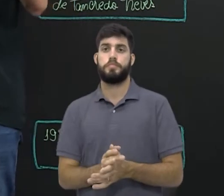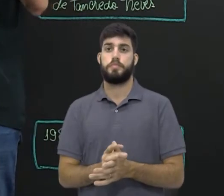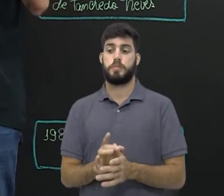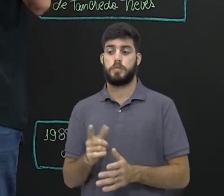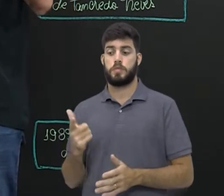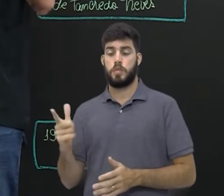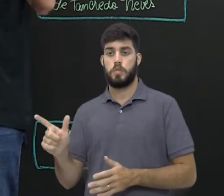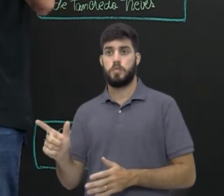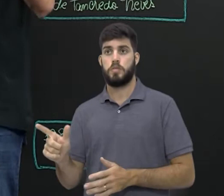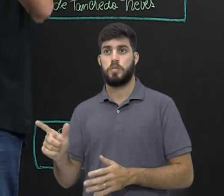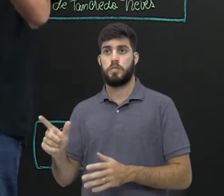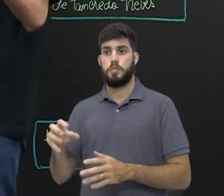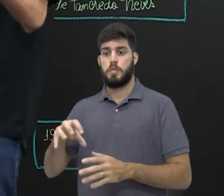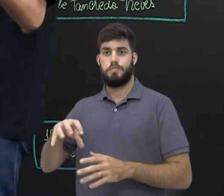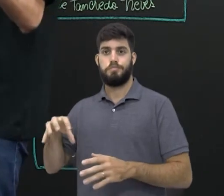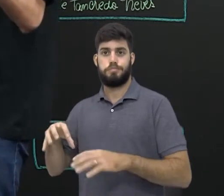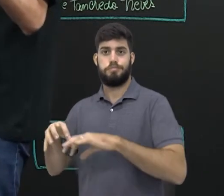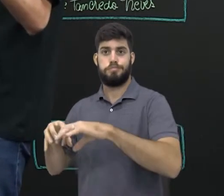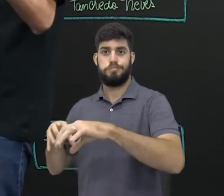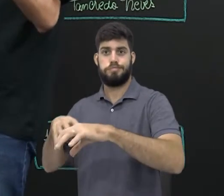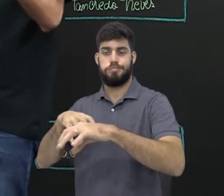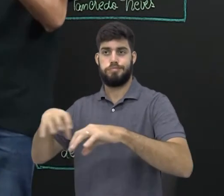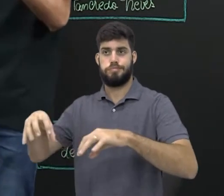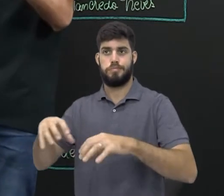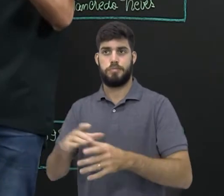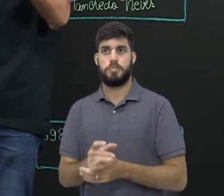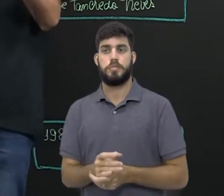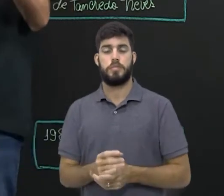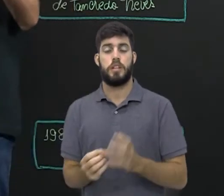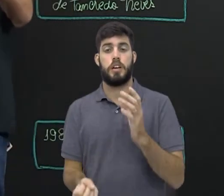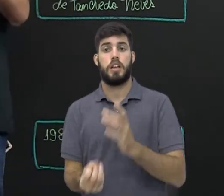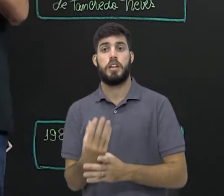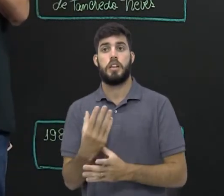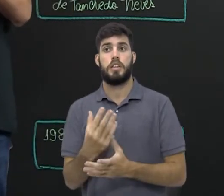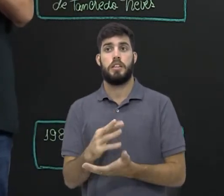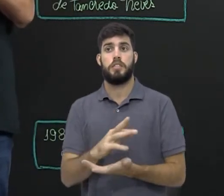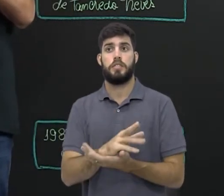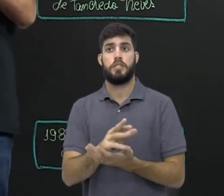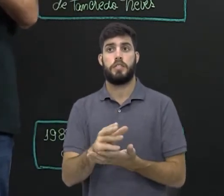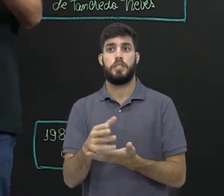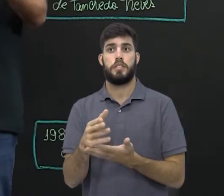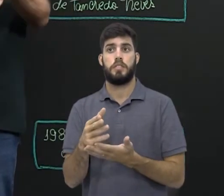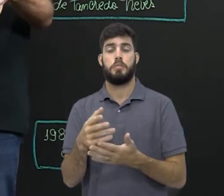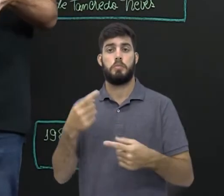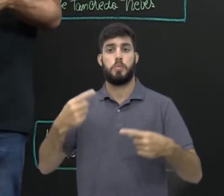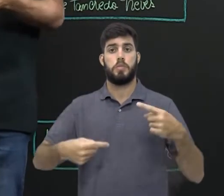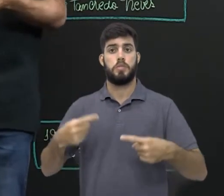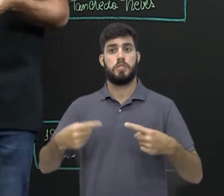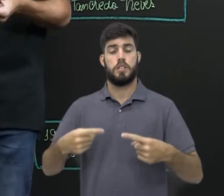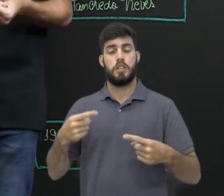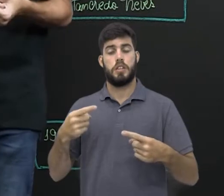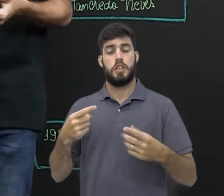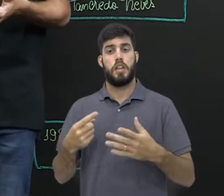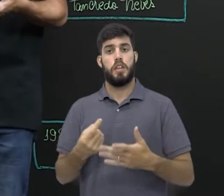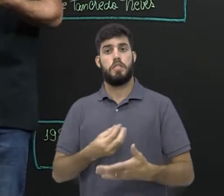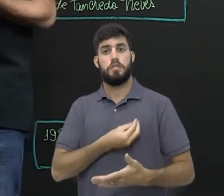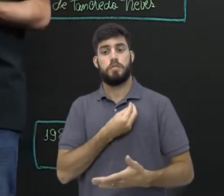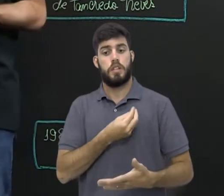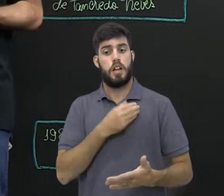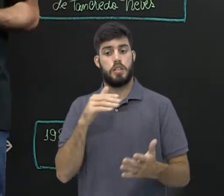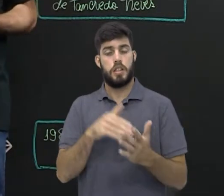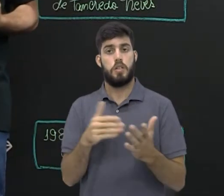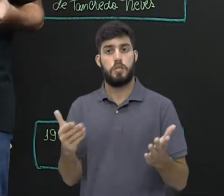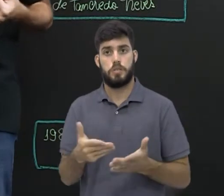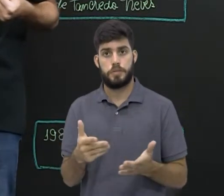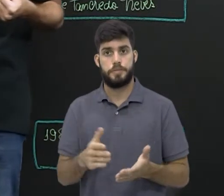oposição se dividiram. É nesse período que são criados vários dos partidos políticos que existem até hoje. Por exemplo, o Partido